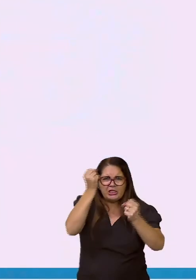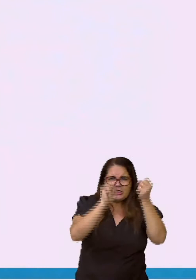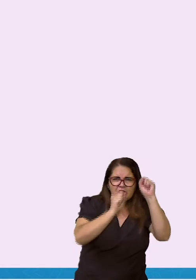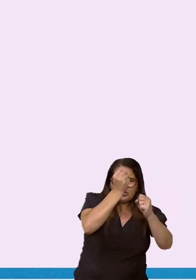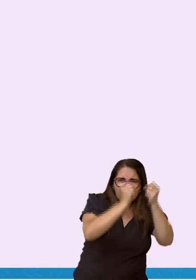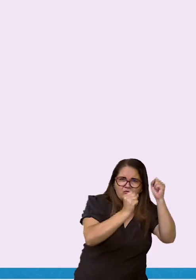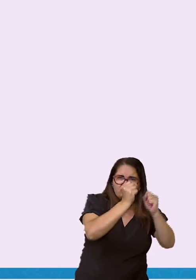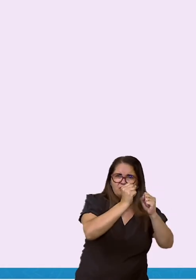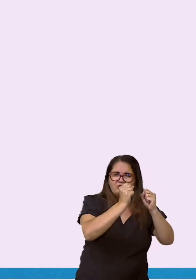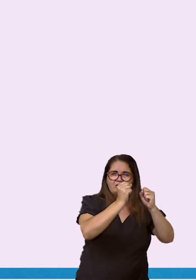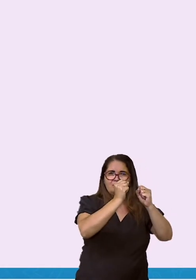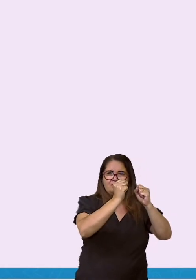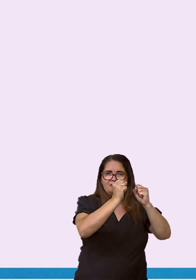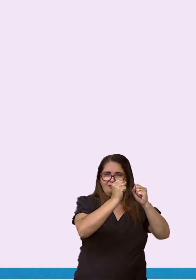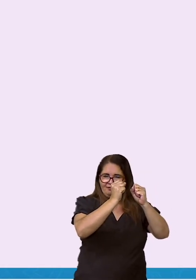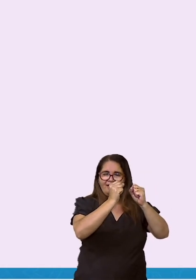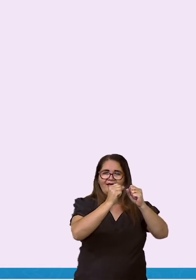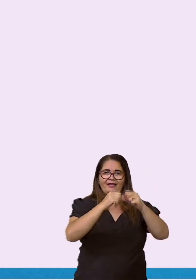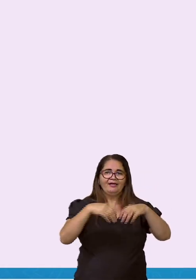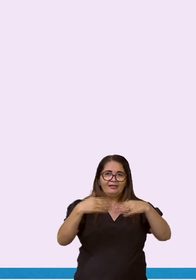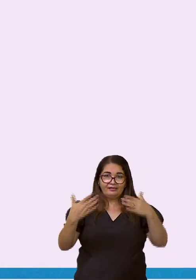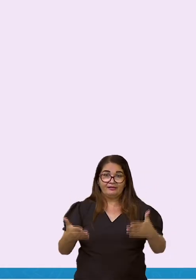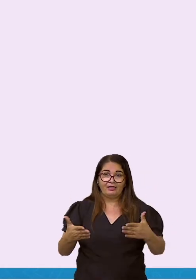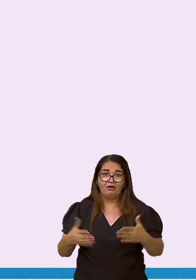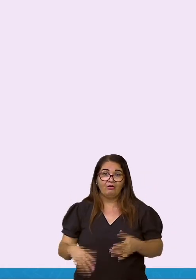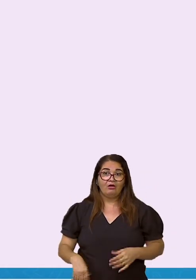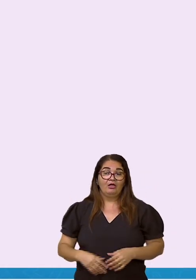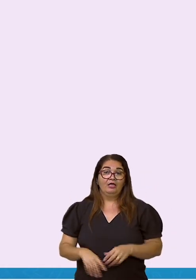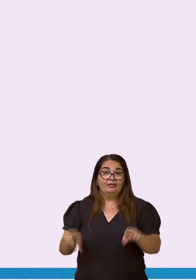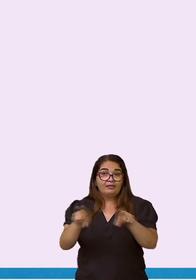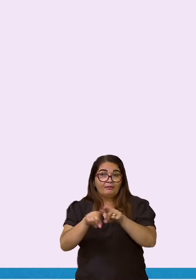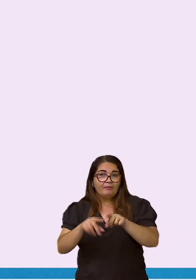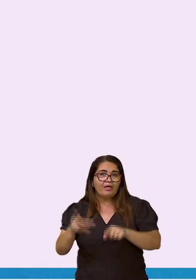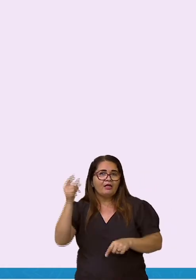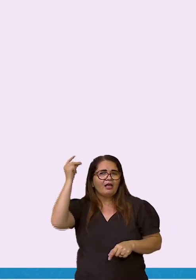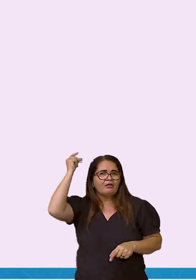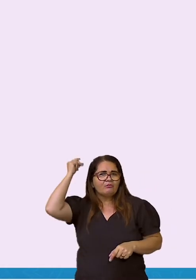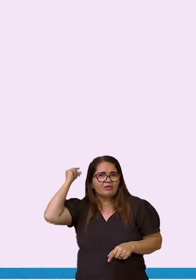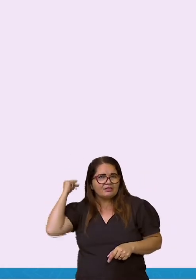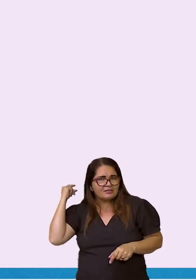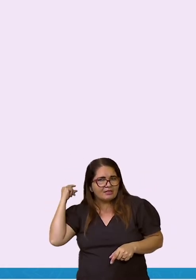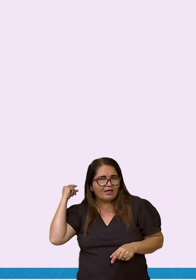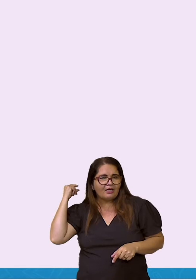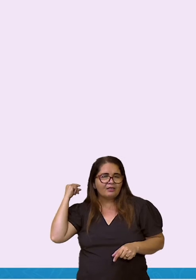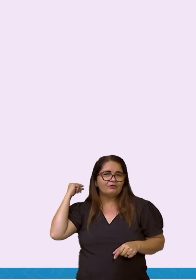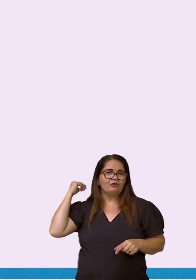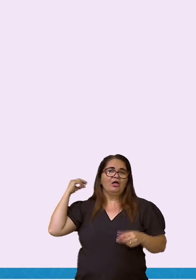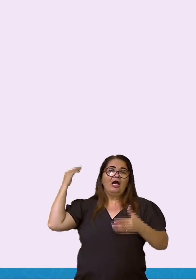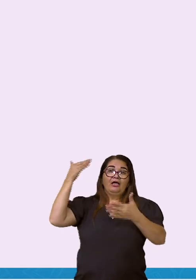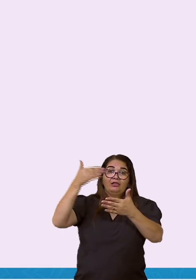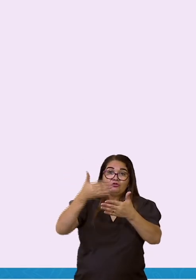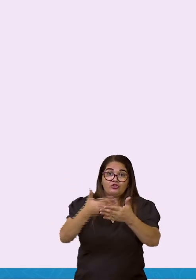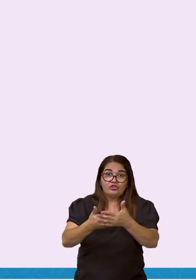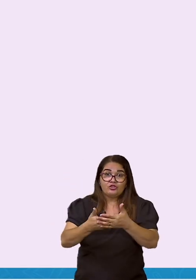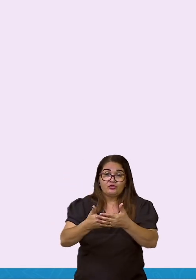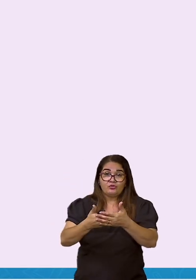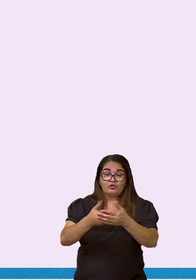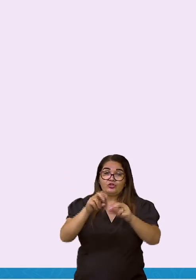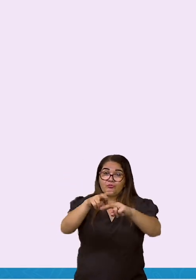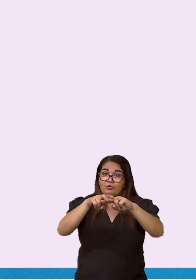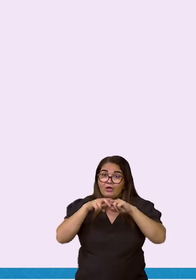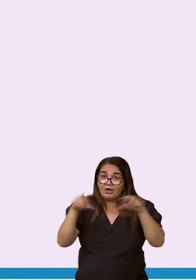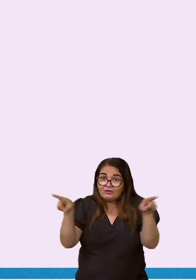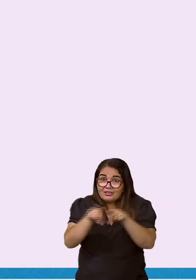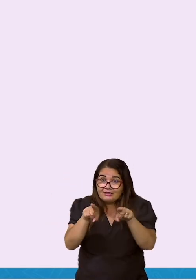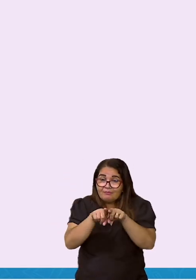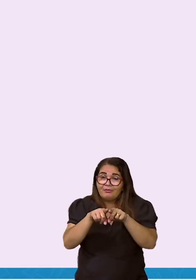que a mulher sofreu muito também nessa pandemia. Por quê? Foram